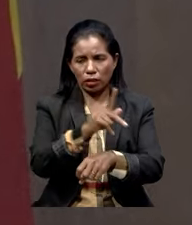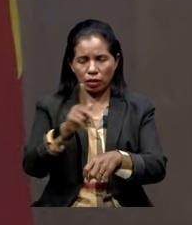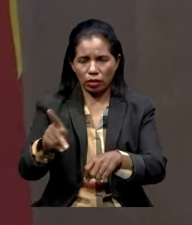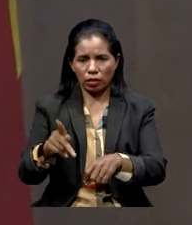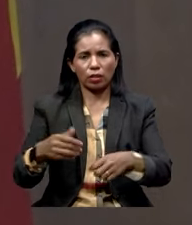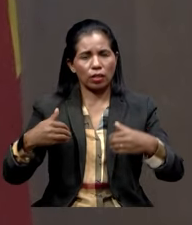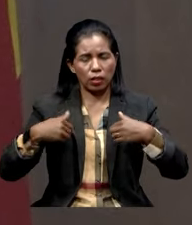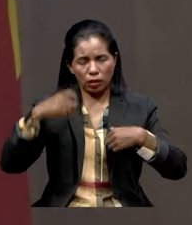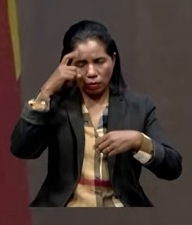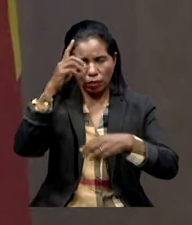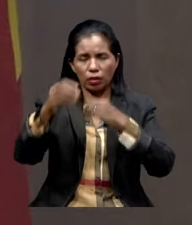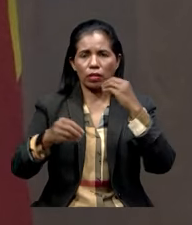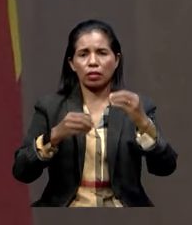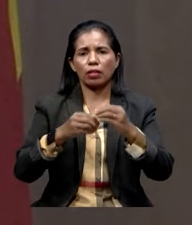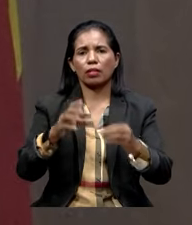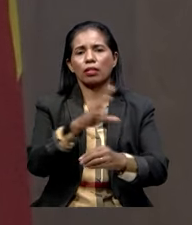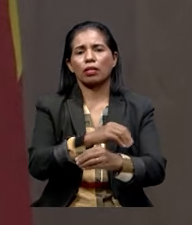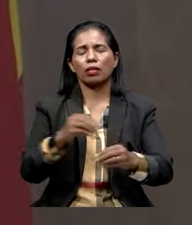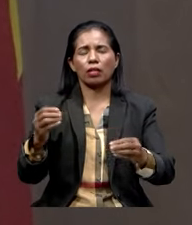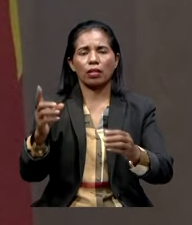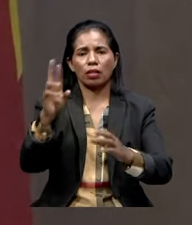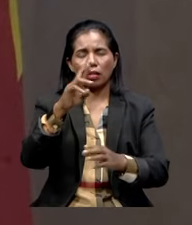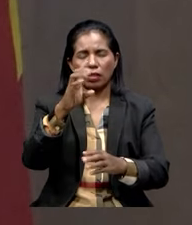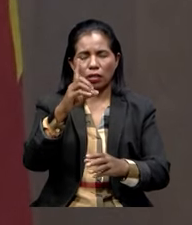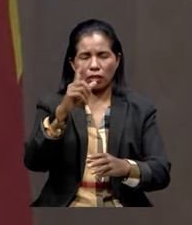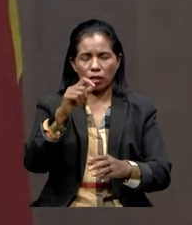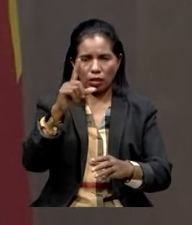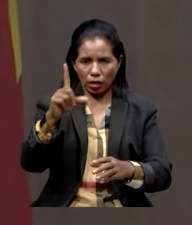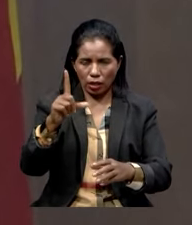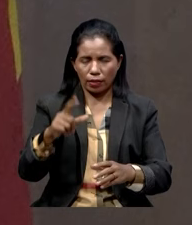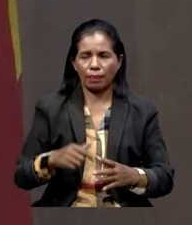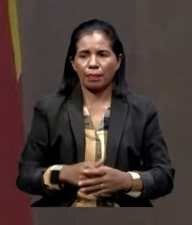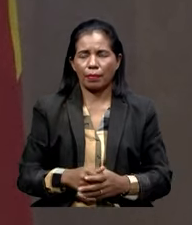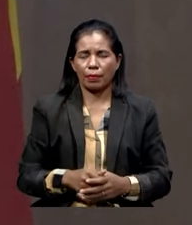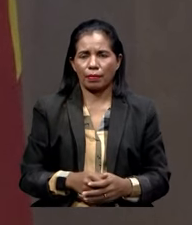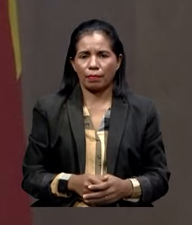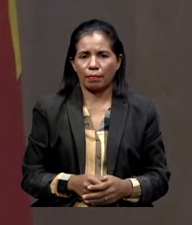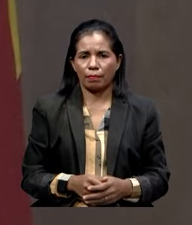preâmbulo da Constituição da República Democrática de Timor-Leste recorda.